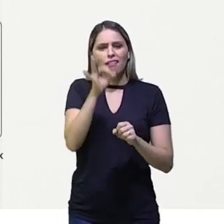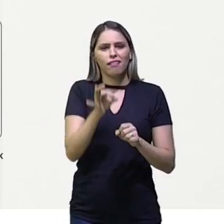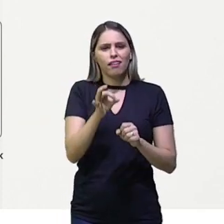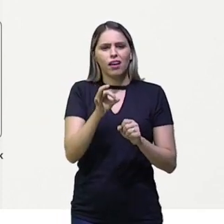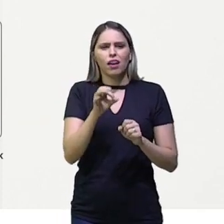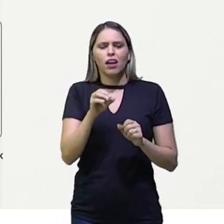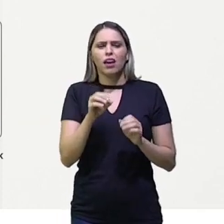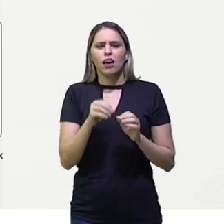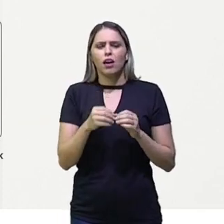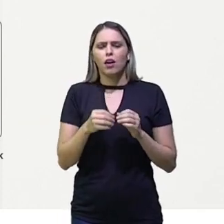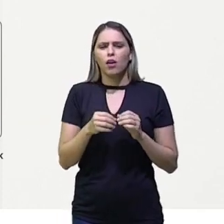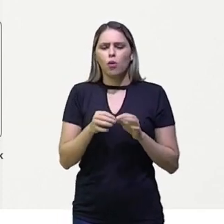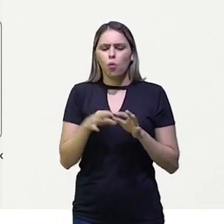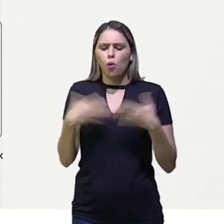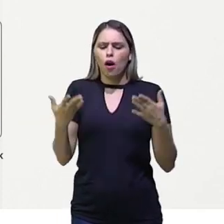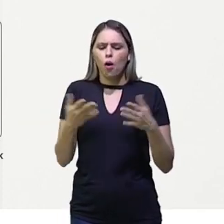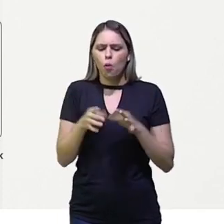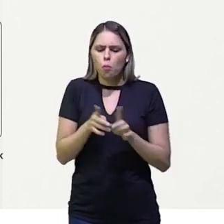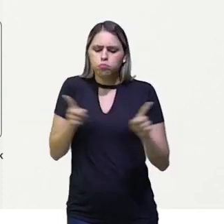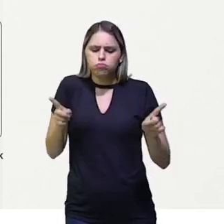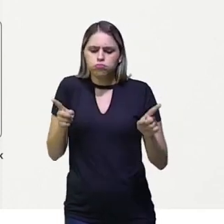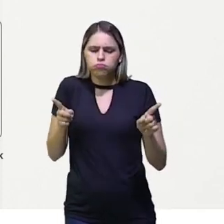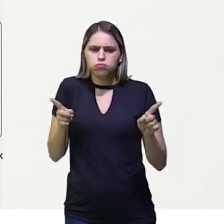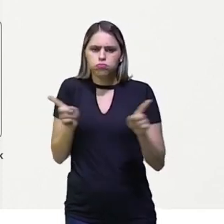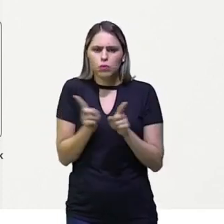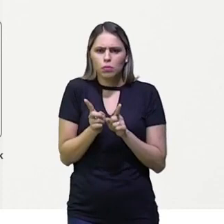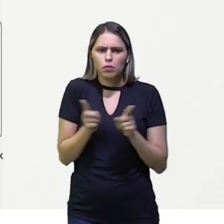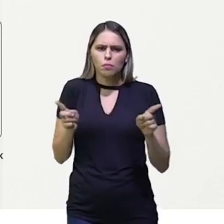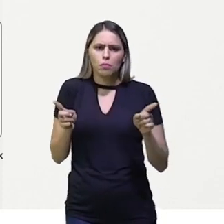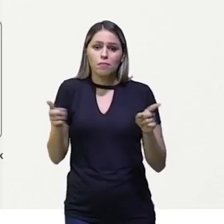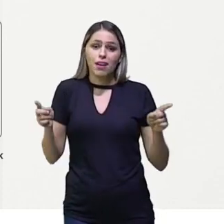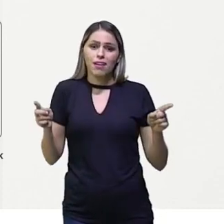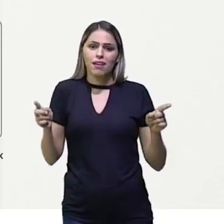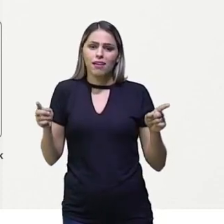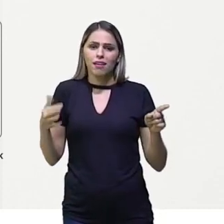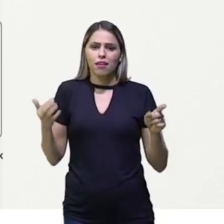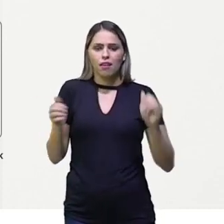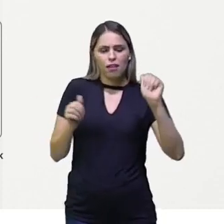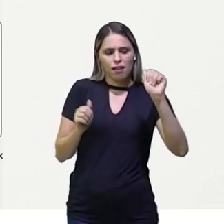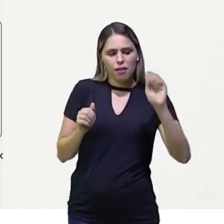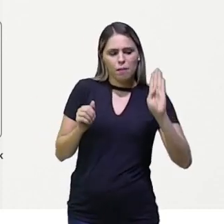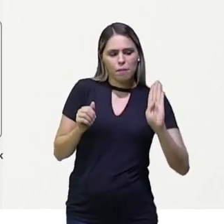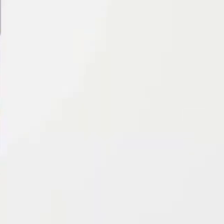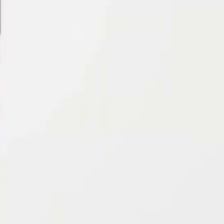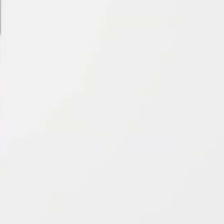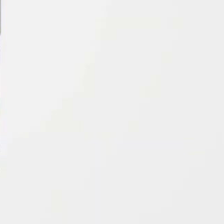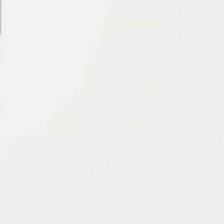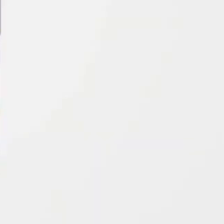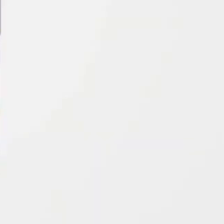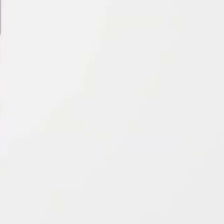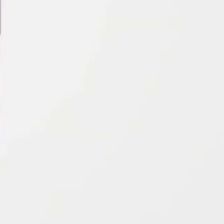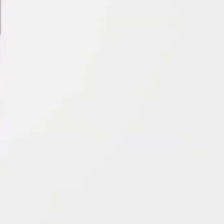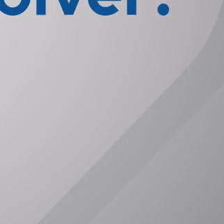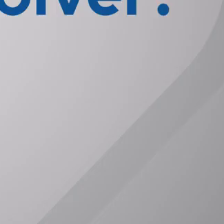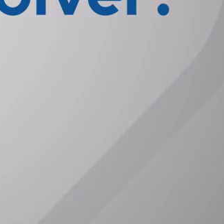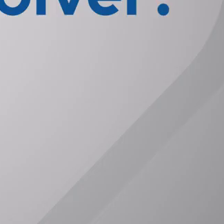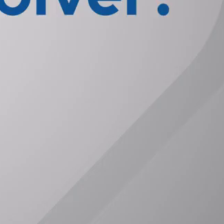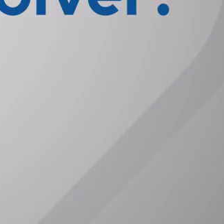de maior tamanho. Opção A, B e C.